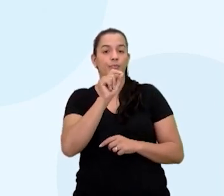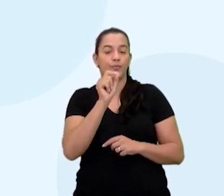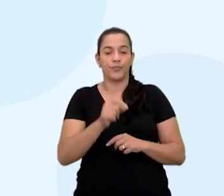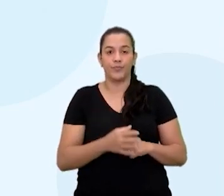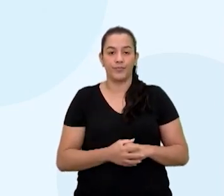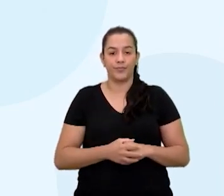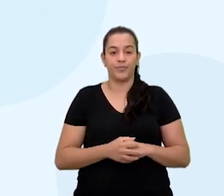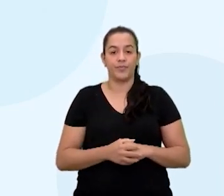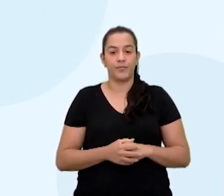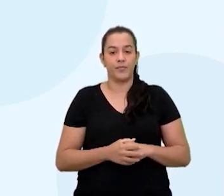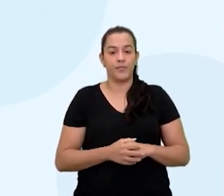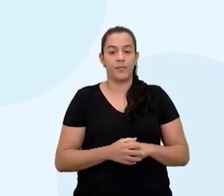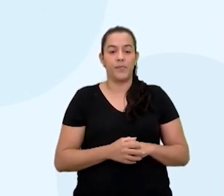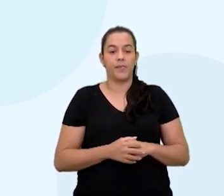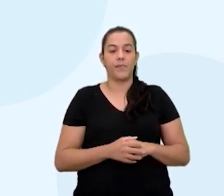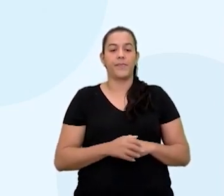Ó,